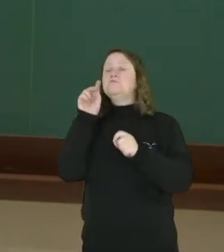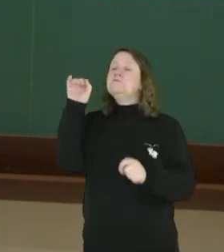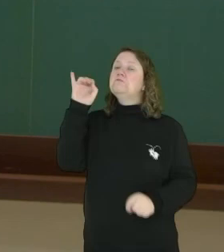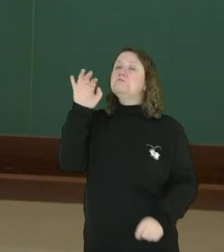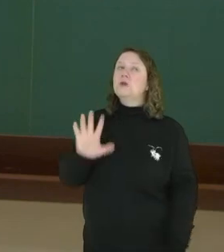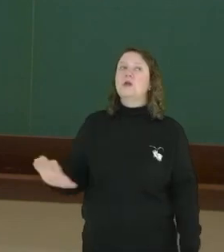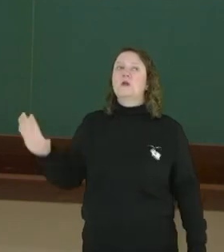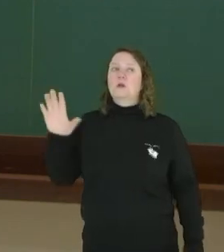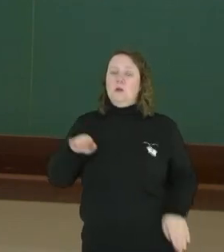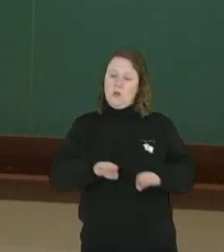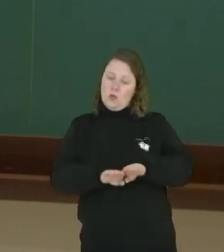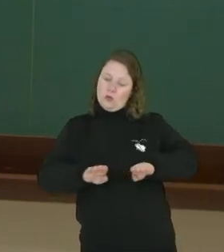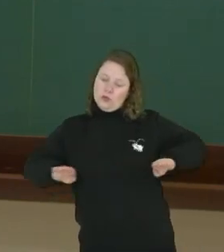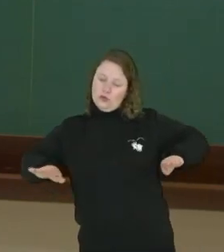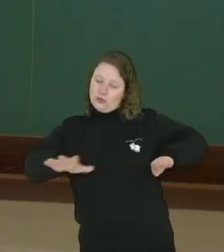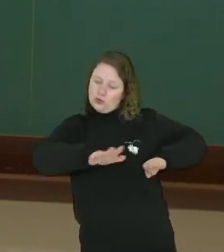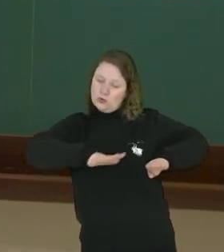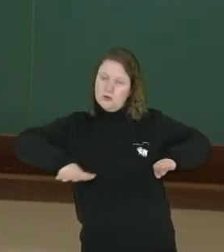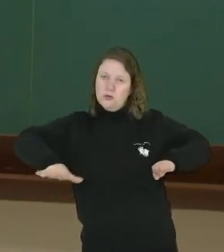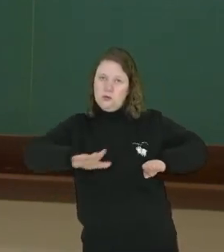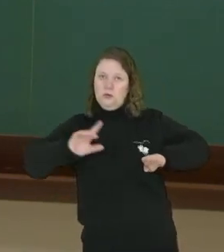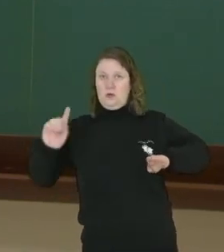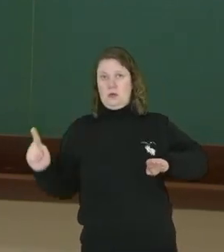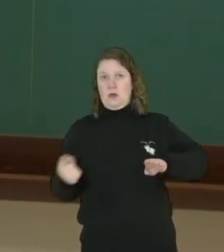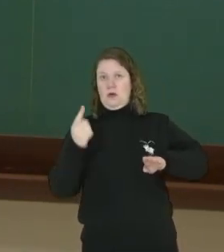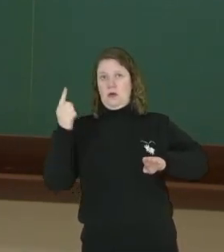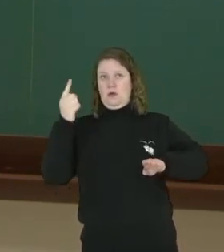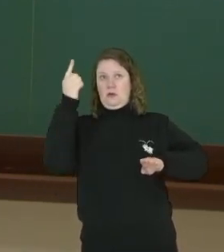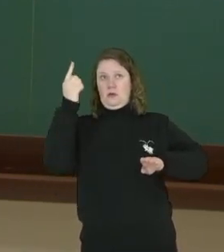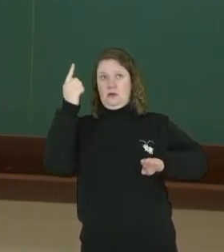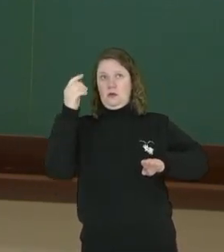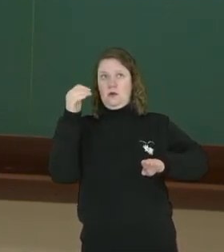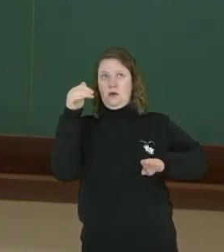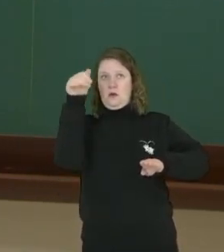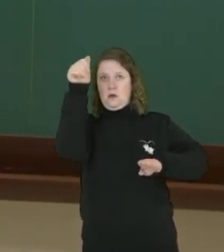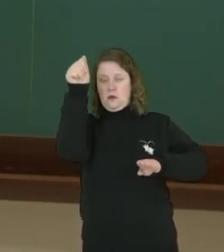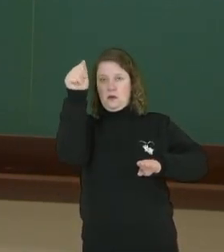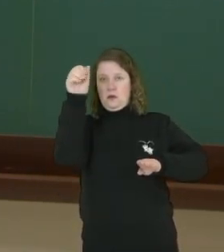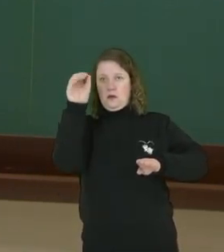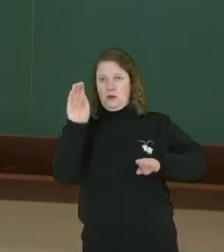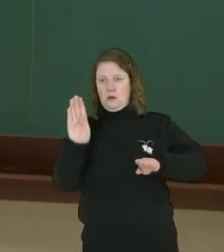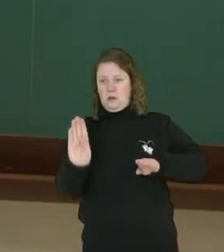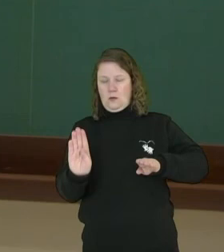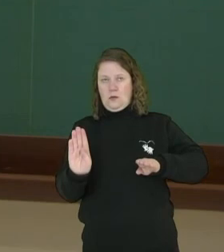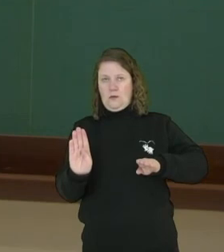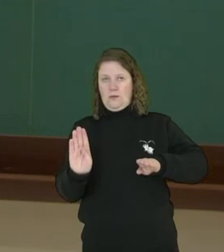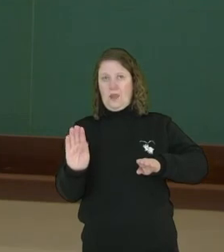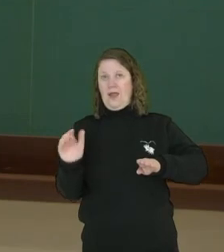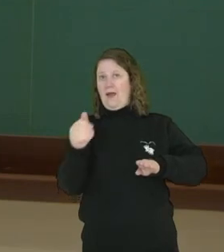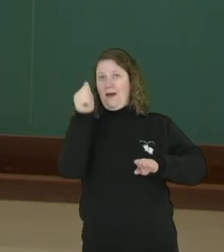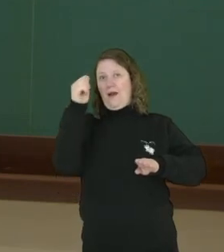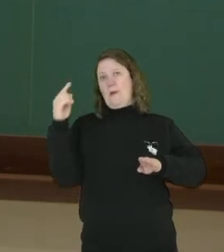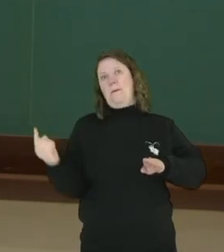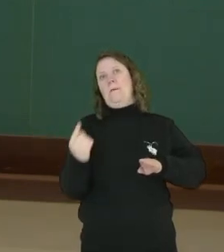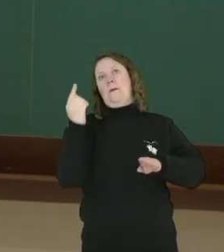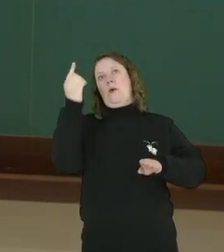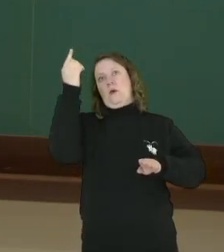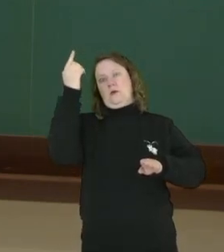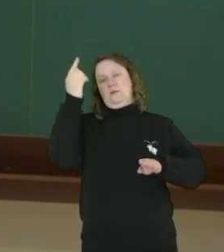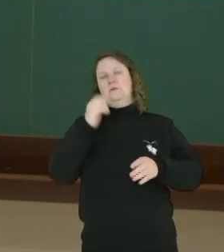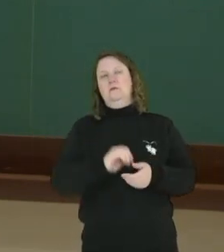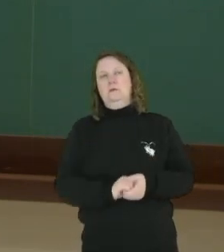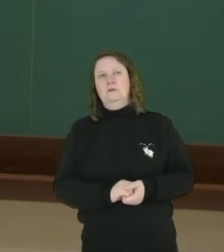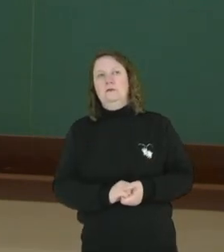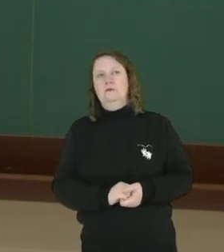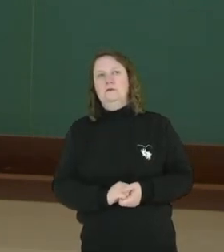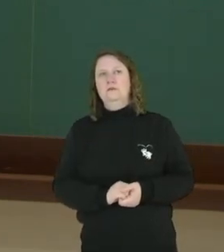do solo, aqui você tem uma altura A, uma altura B, e a altura A é maior que a altura B, certo? Bem, essa aqui é uma